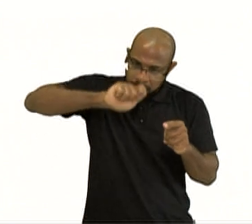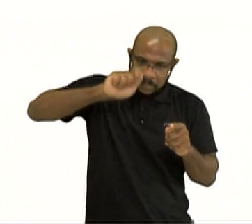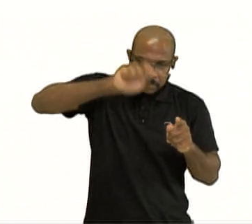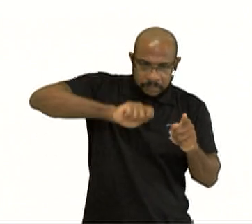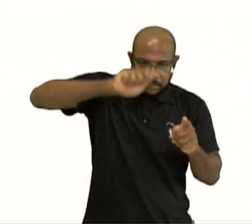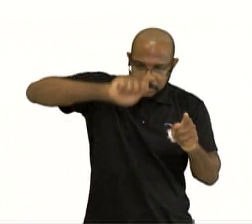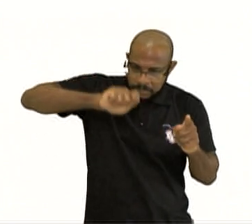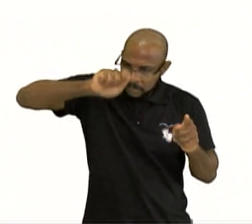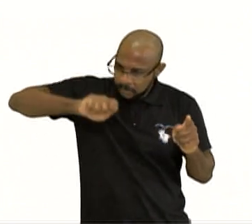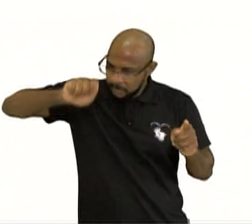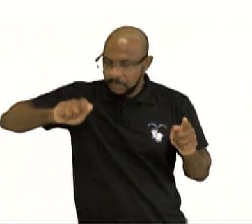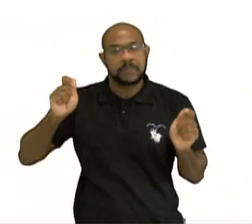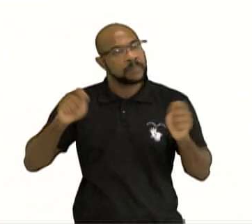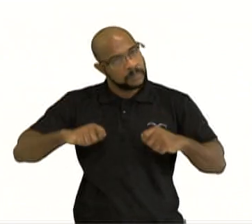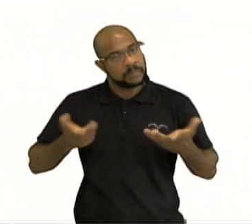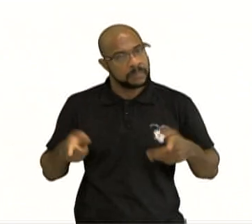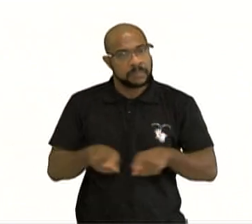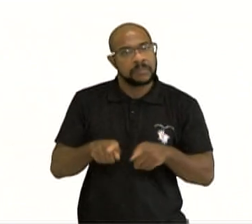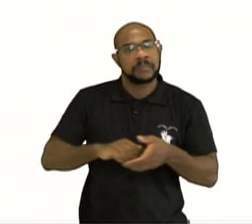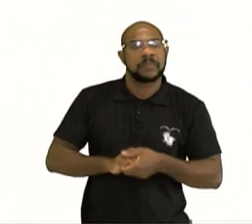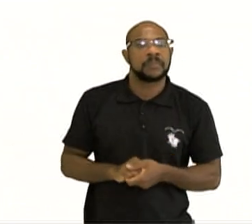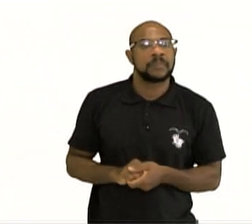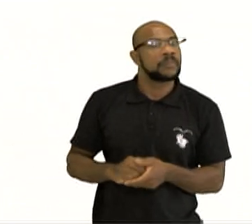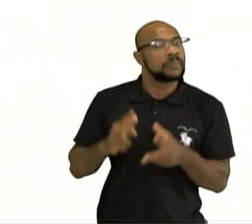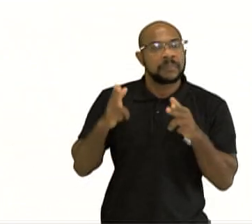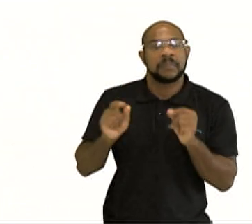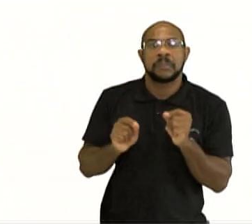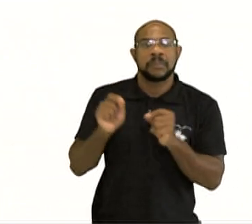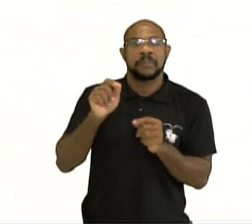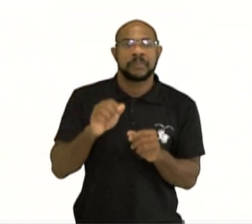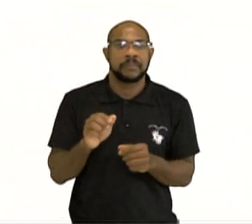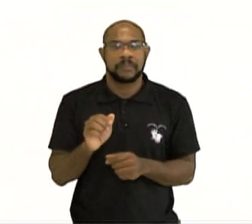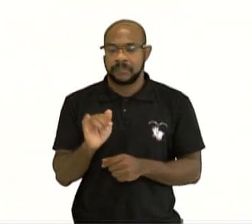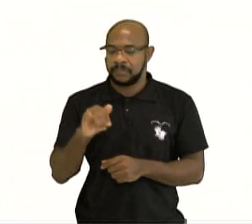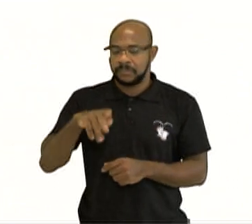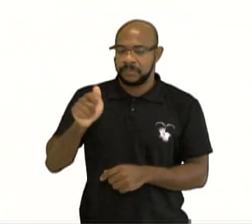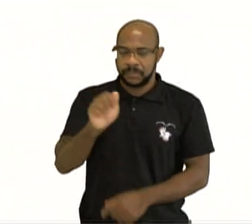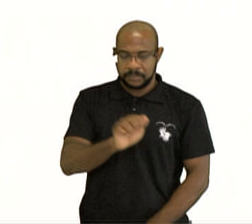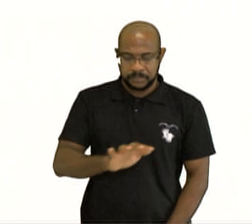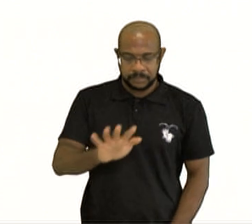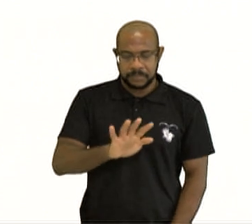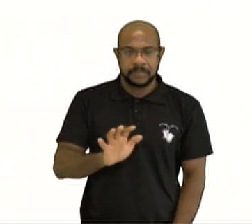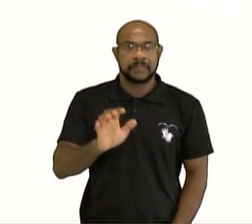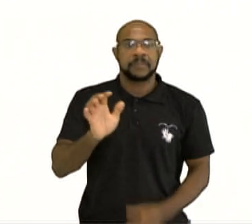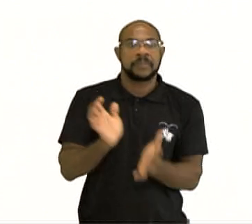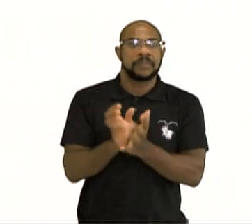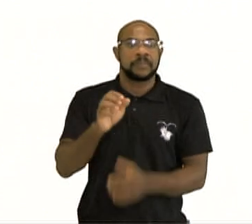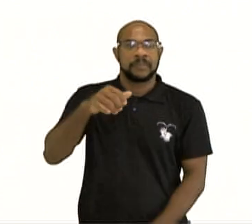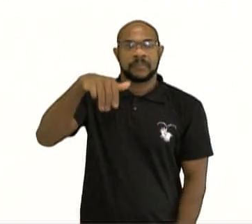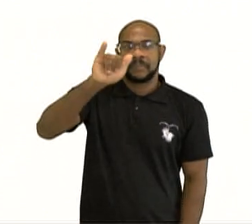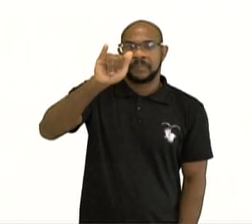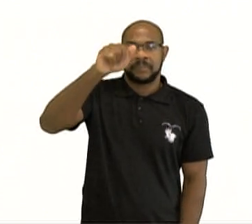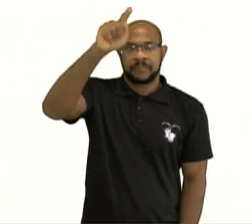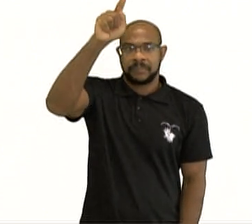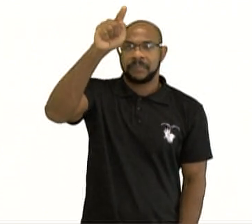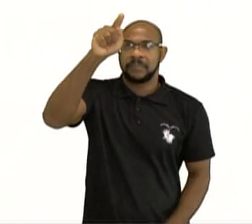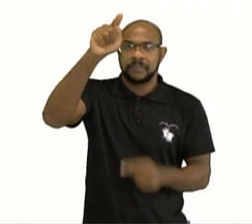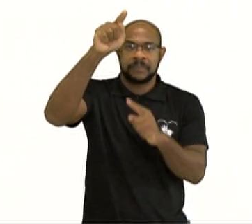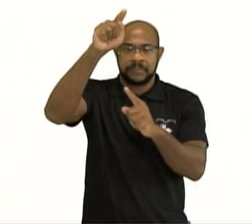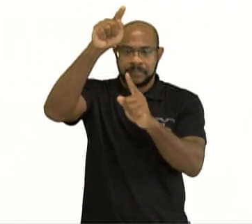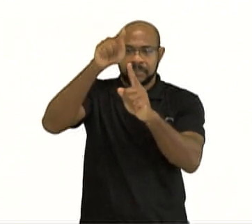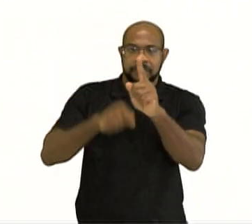o gráfico. A mesma coisa para o conjunto imagem, só que agora eu vejo o eixo vertical. Em